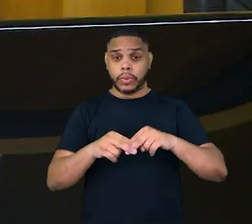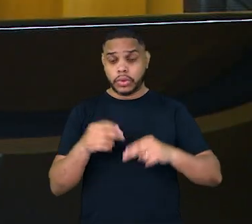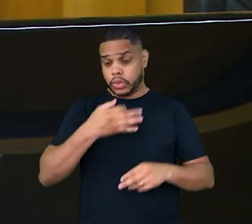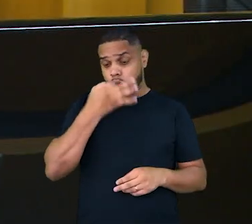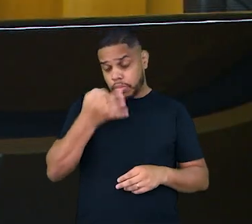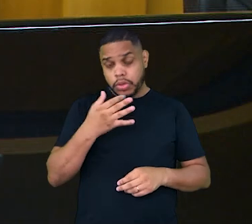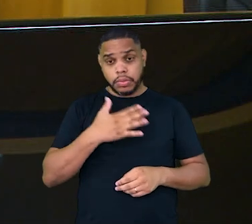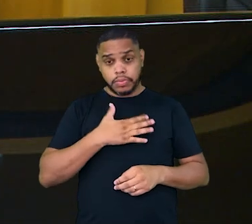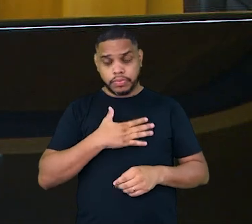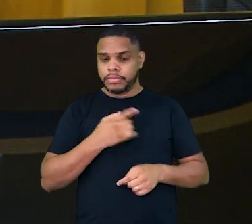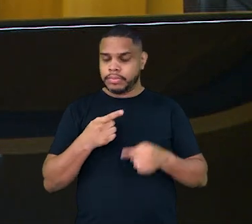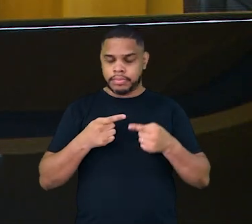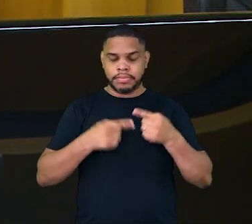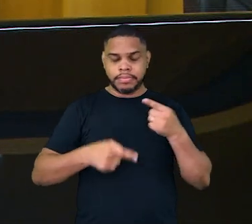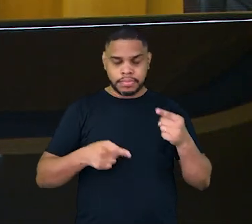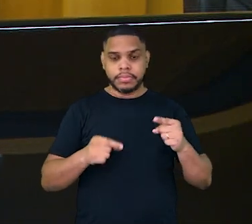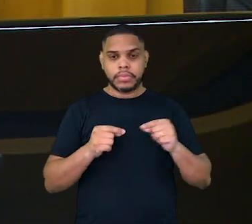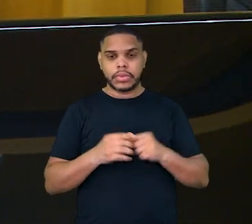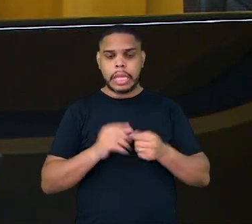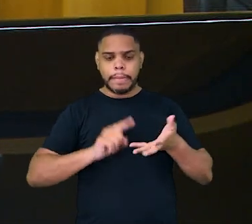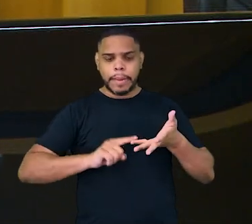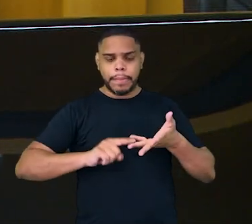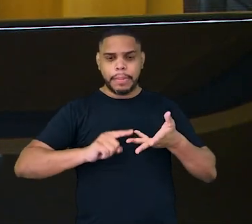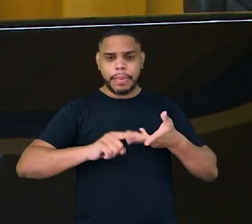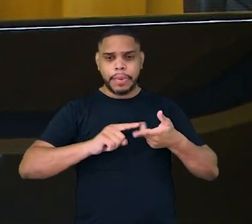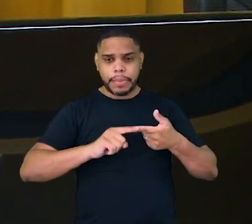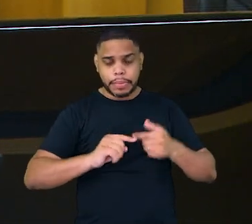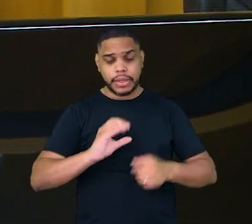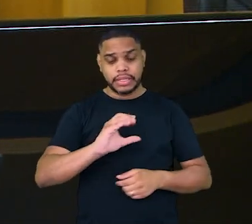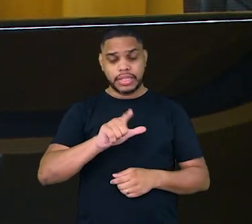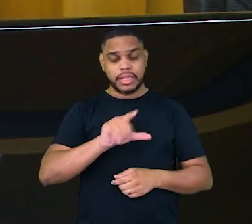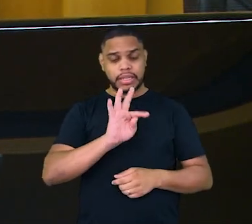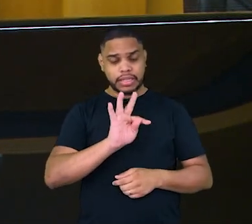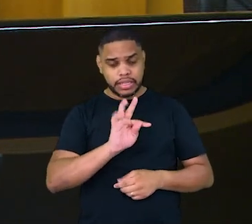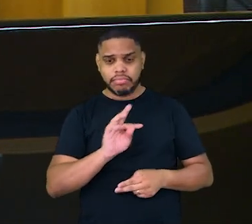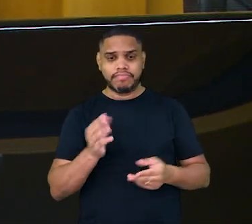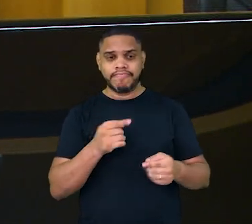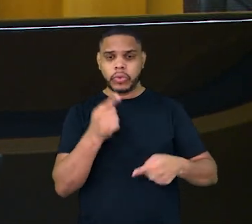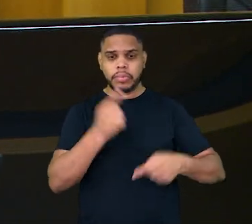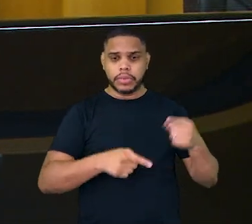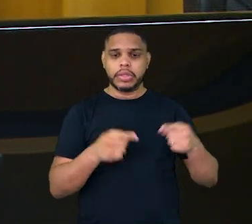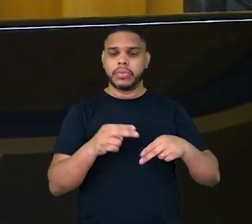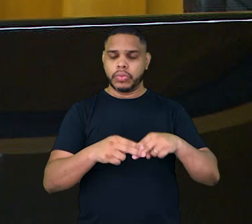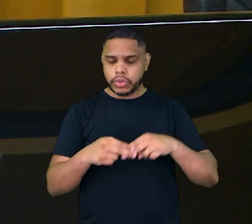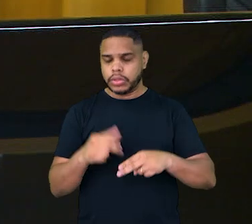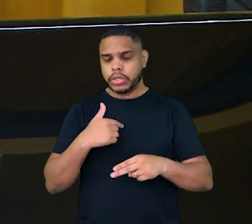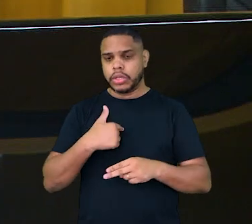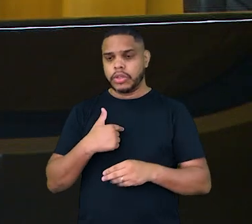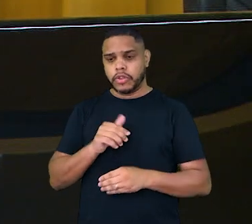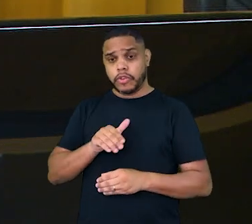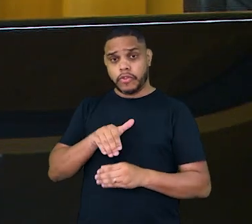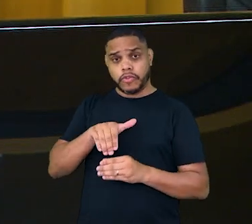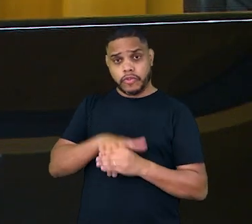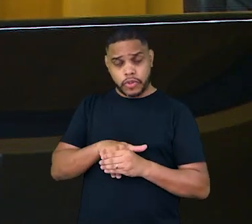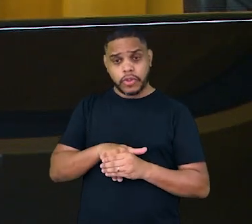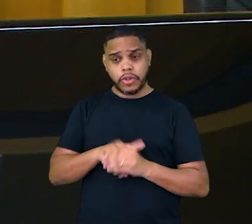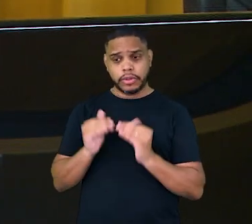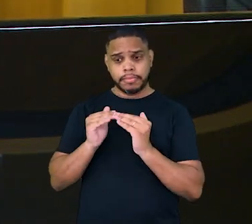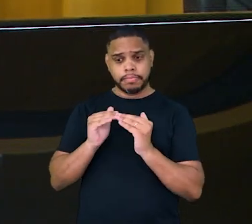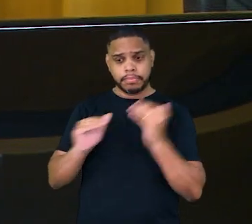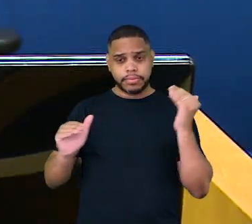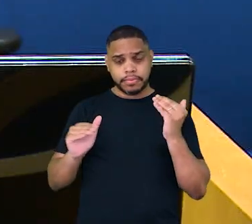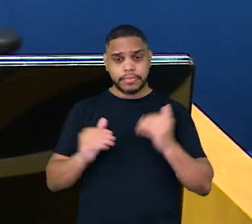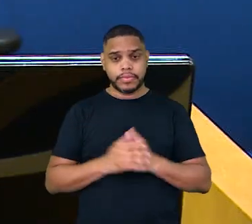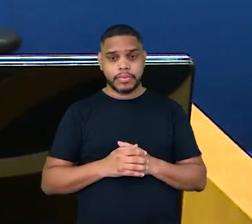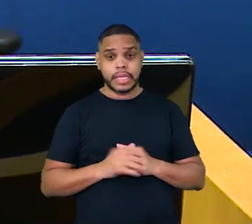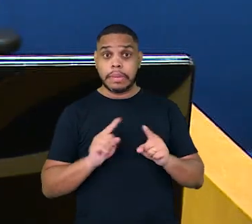isso, entendo inaplicável aqui esses dispositivos da CLT e por isso que apresento um respeitoso voto